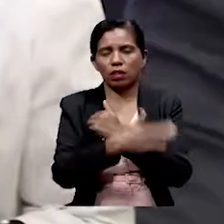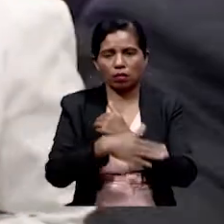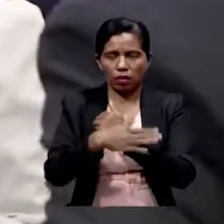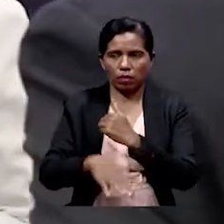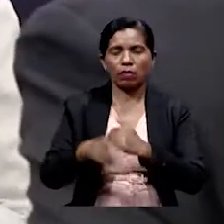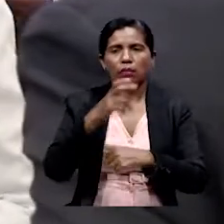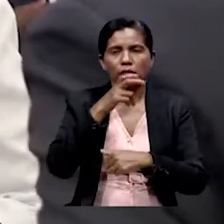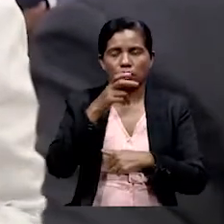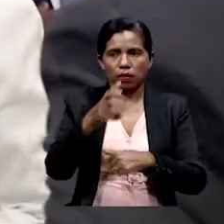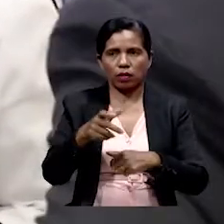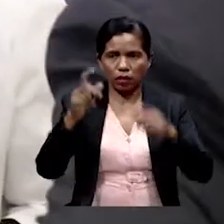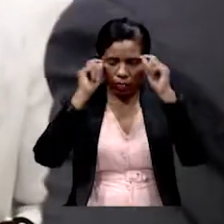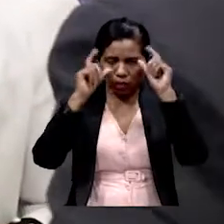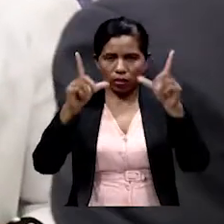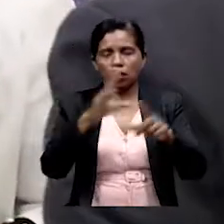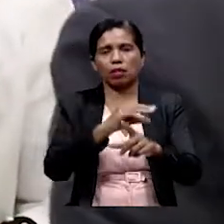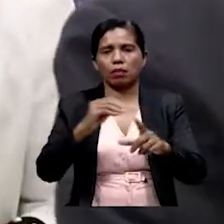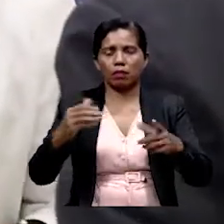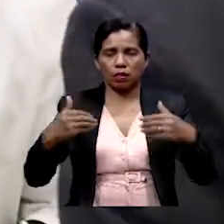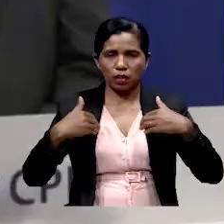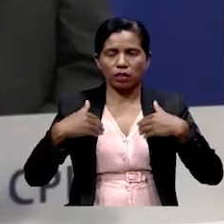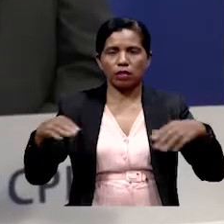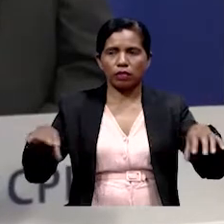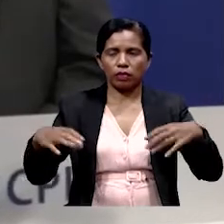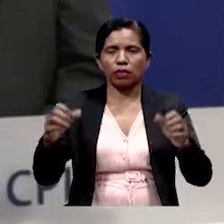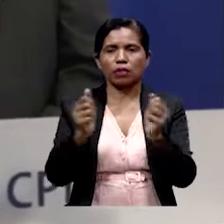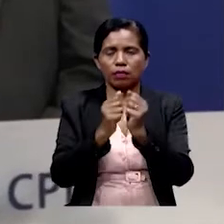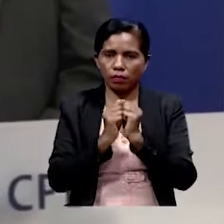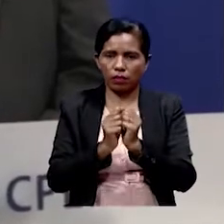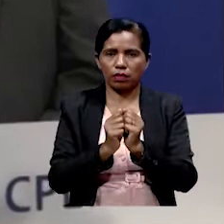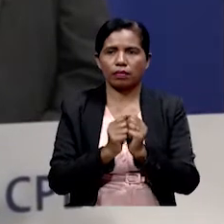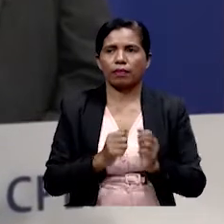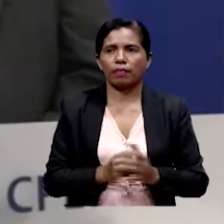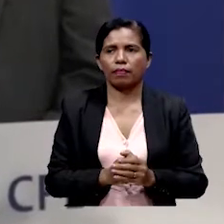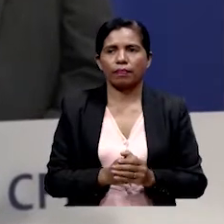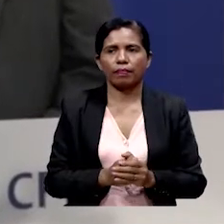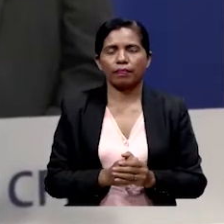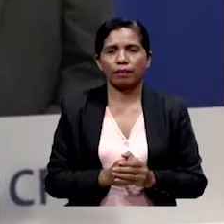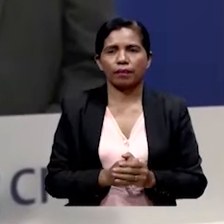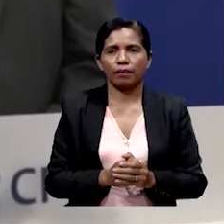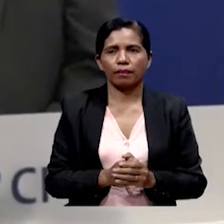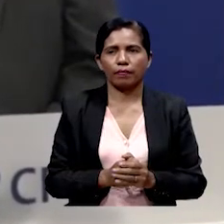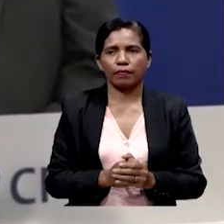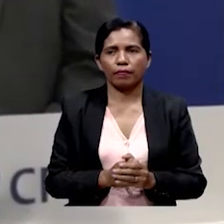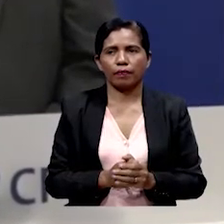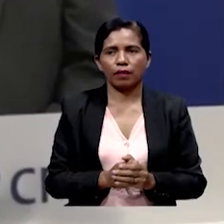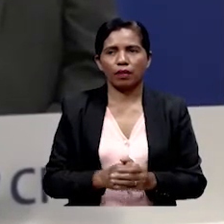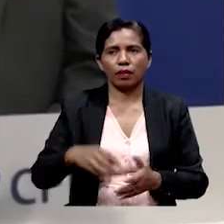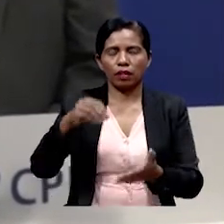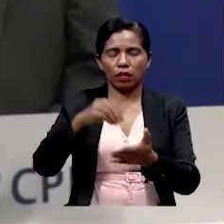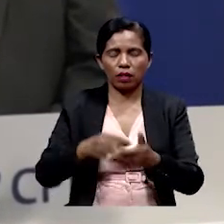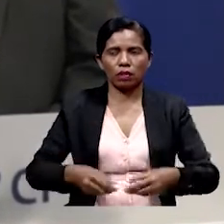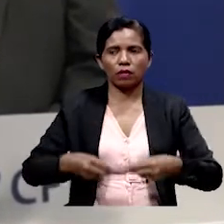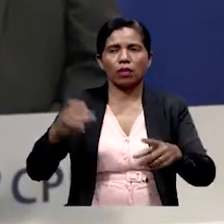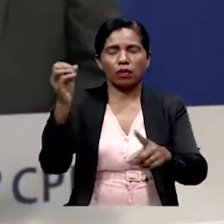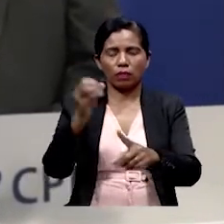será beneficiado na implementação deste acordo, uma vez que permitirá criar oportunidades